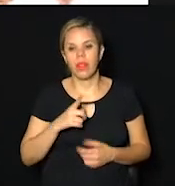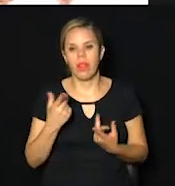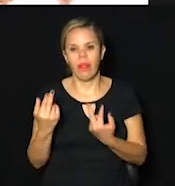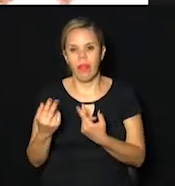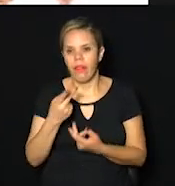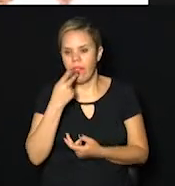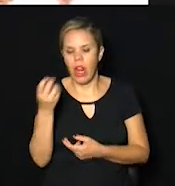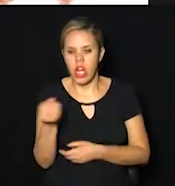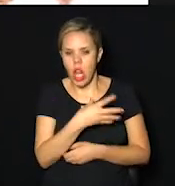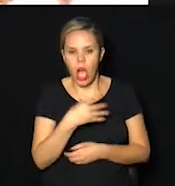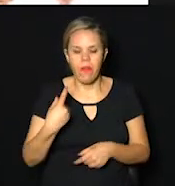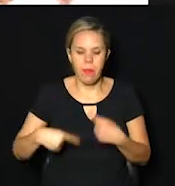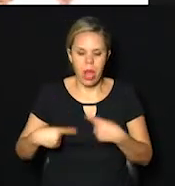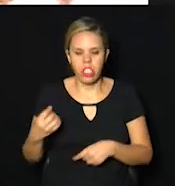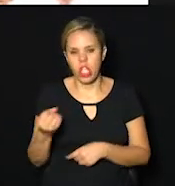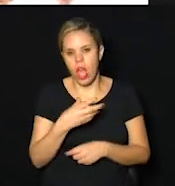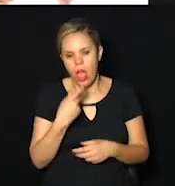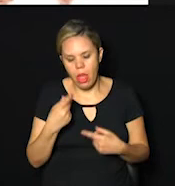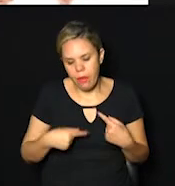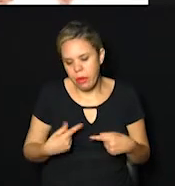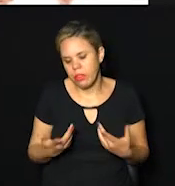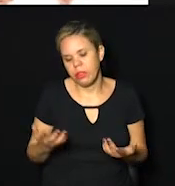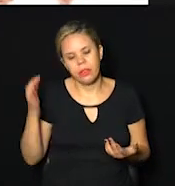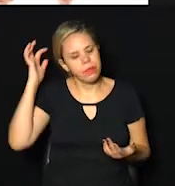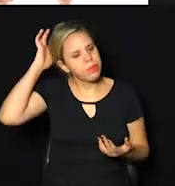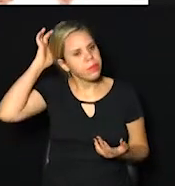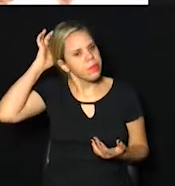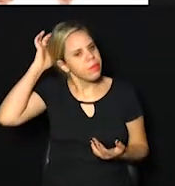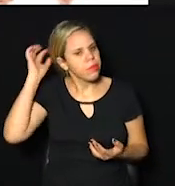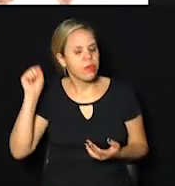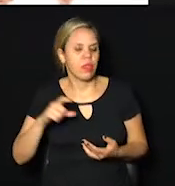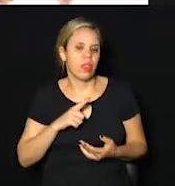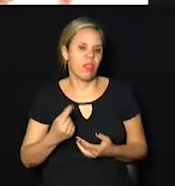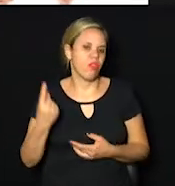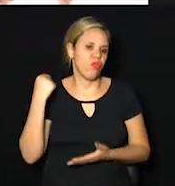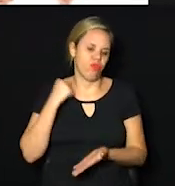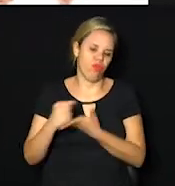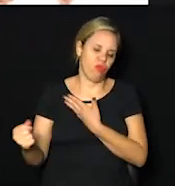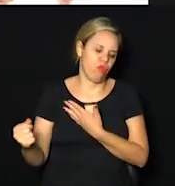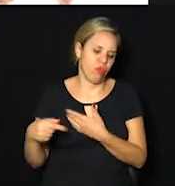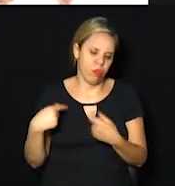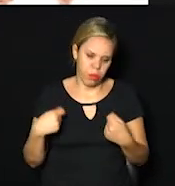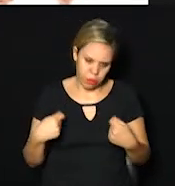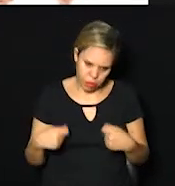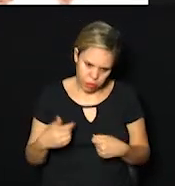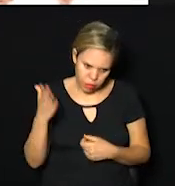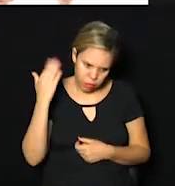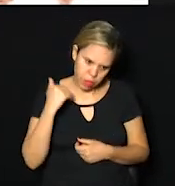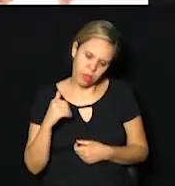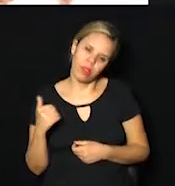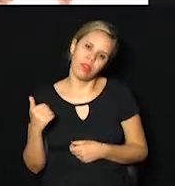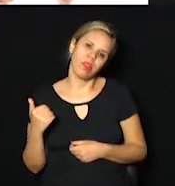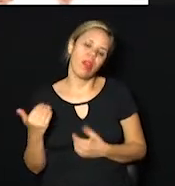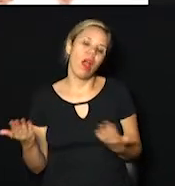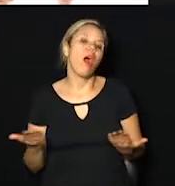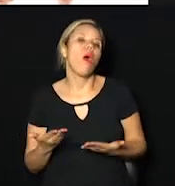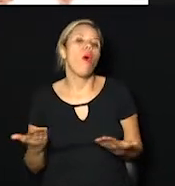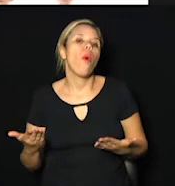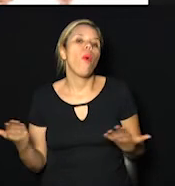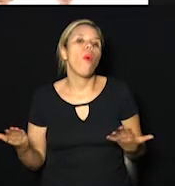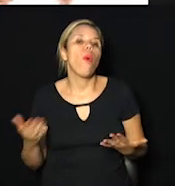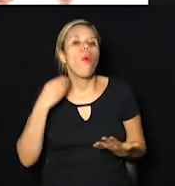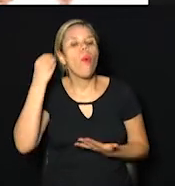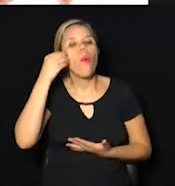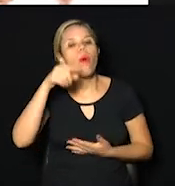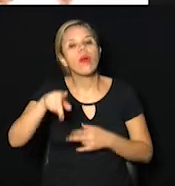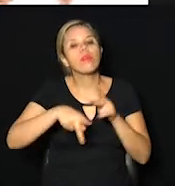política. Ok, mas pode ser que isso tenha passado. Eu também preciso saber agora quais são as experiências que